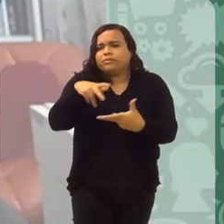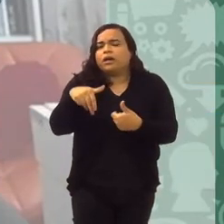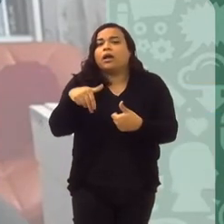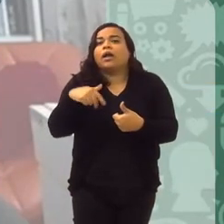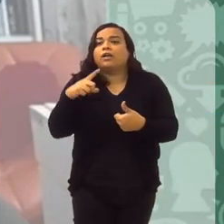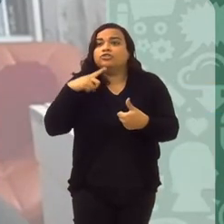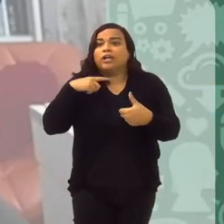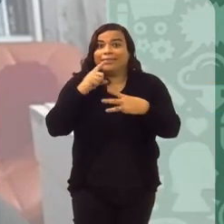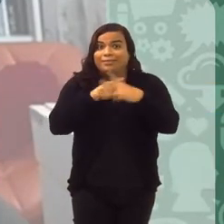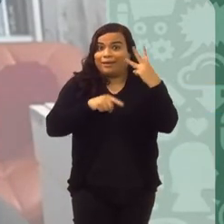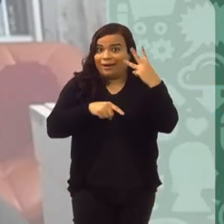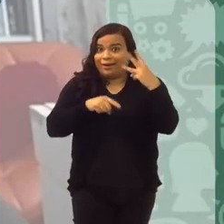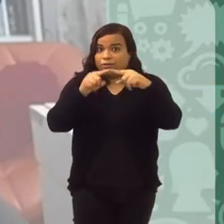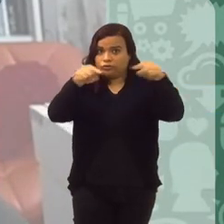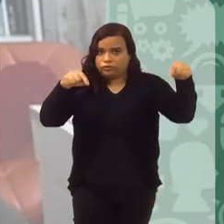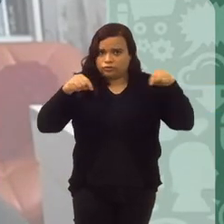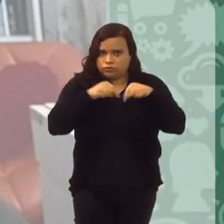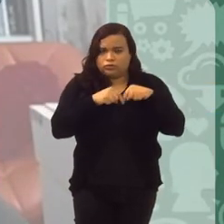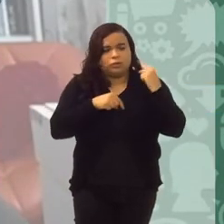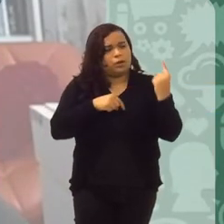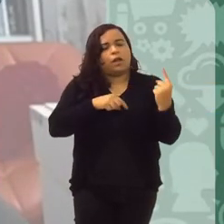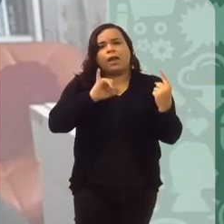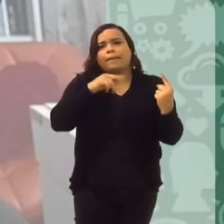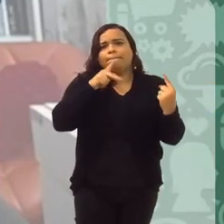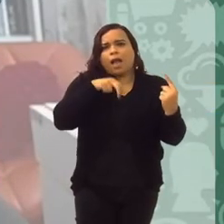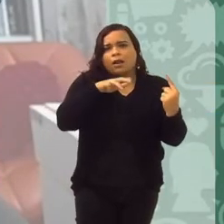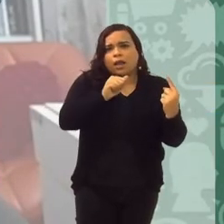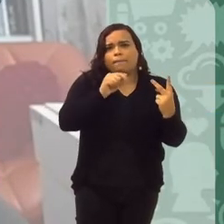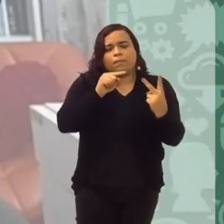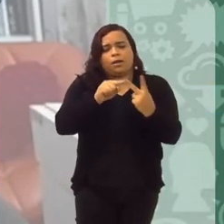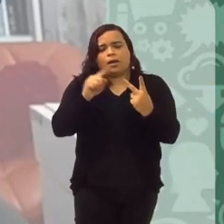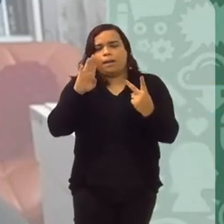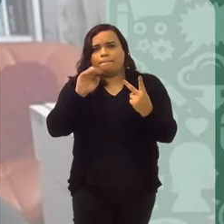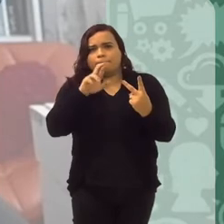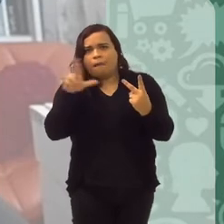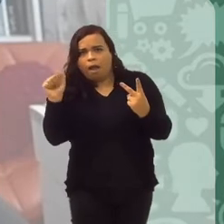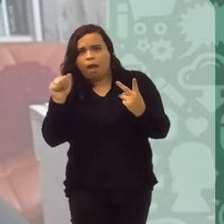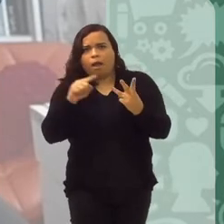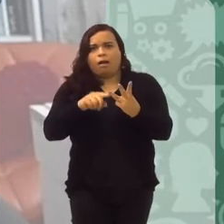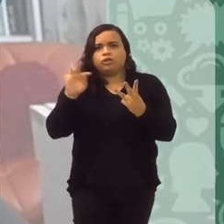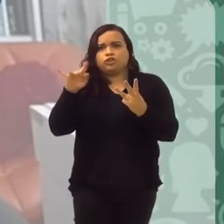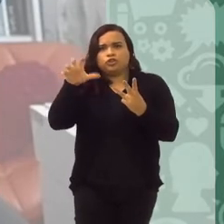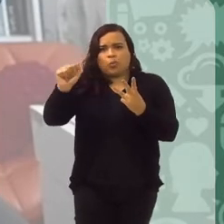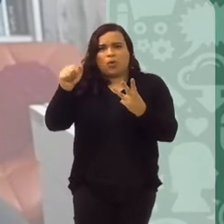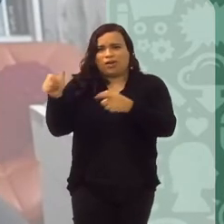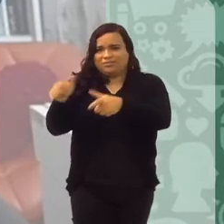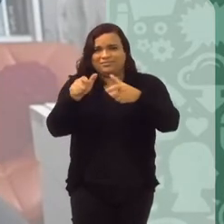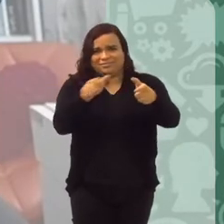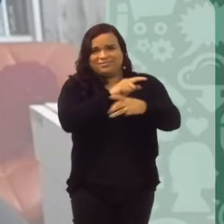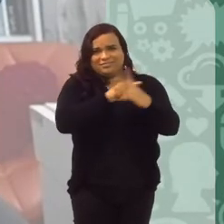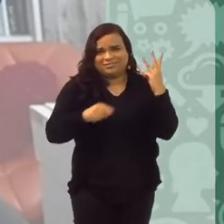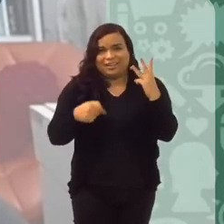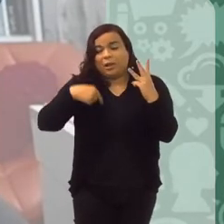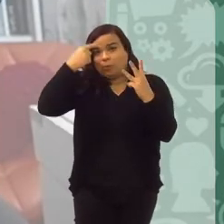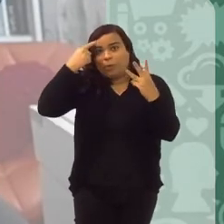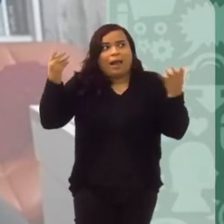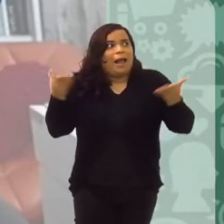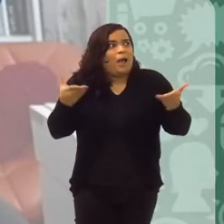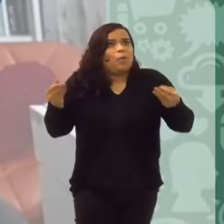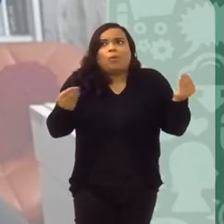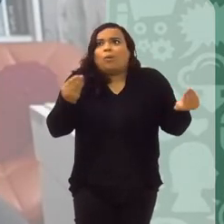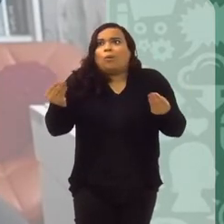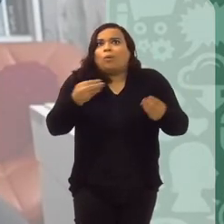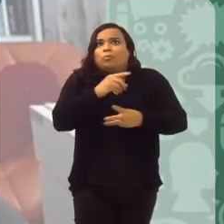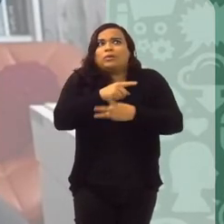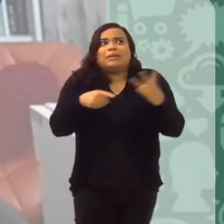eu tinha 3 consultórios na época, um em Ipanema, um na Barra e um na Tijuca. E eu fiquei pensando, e agora,